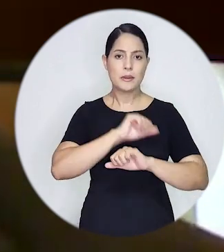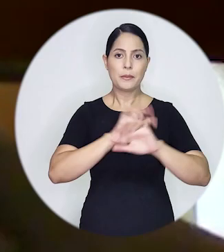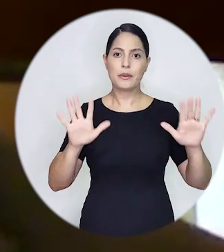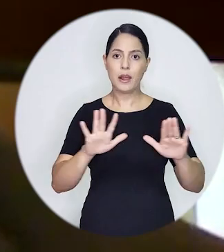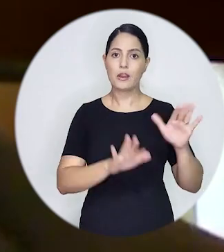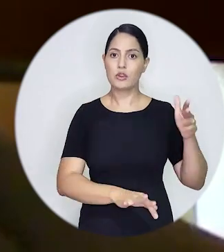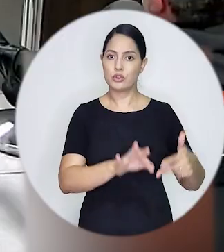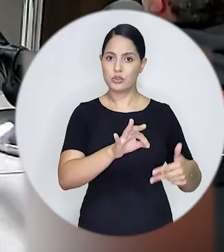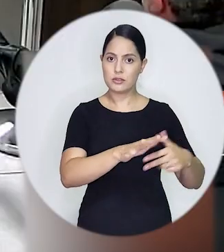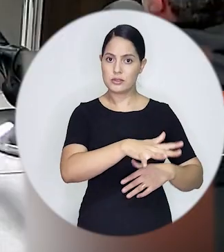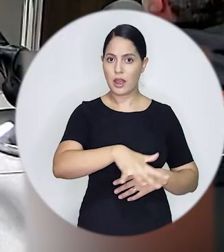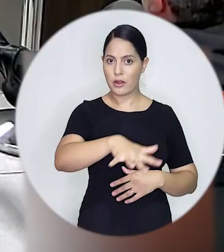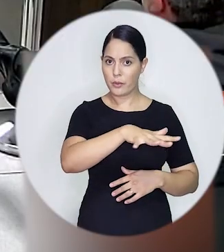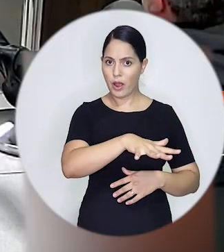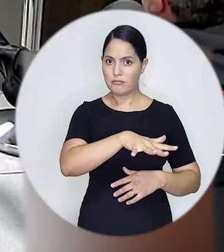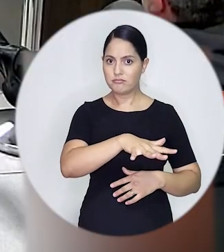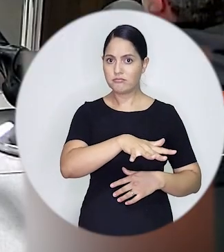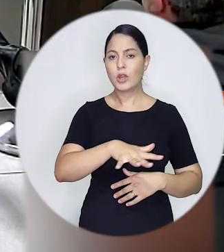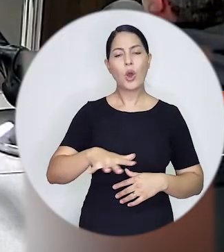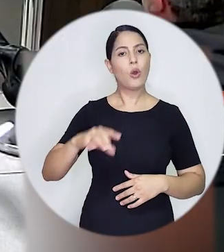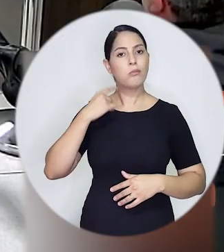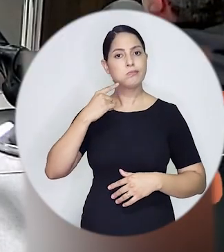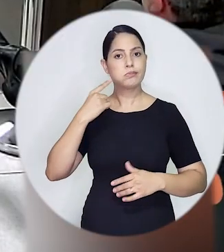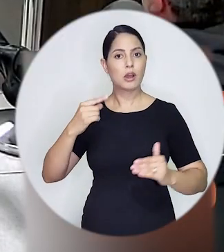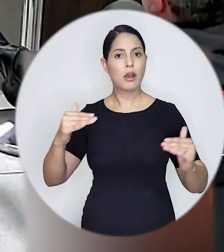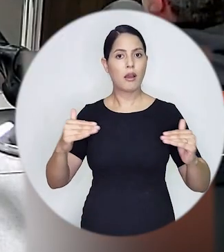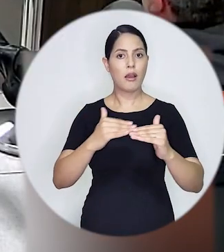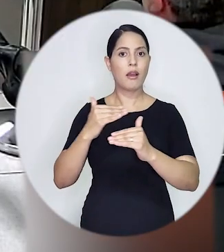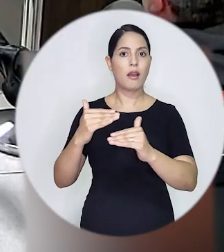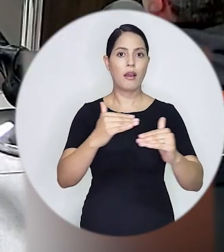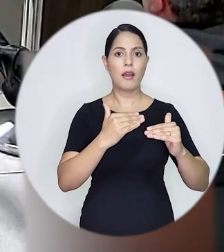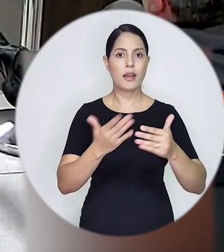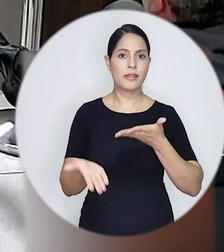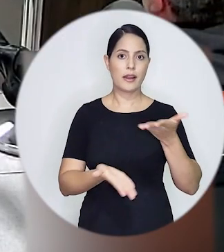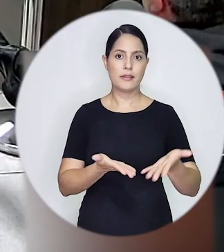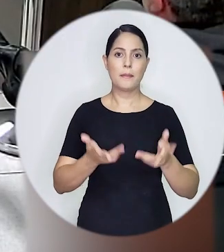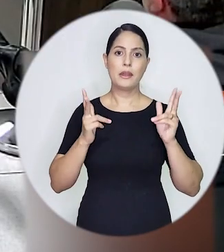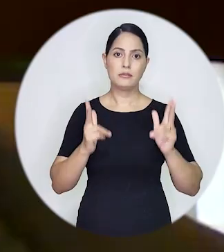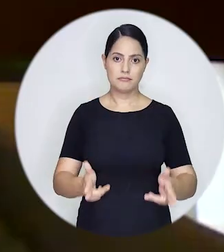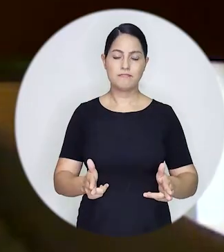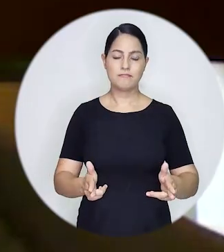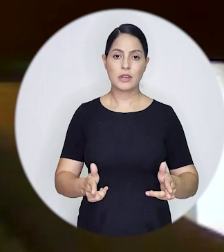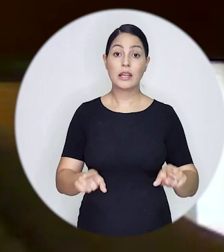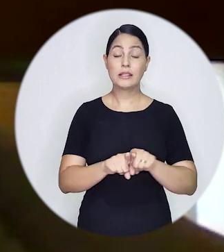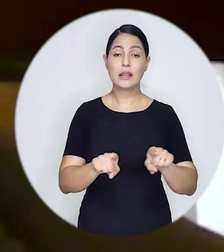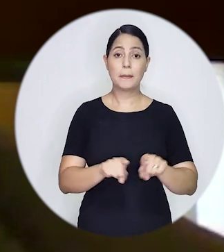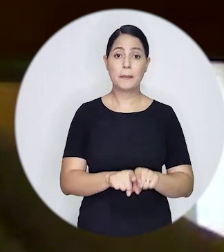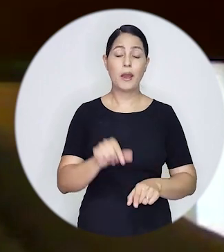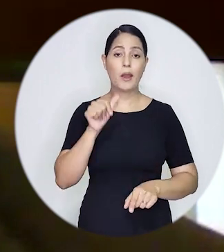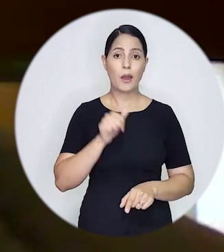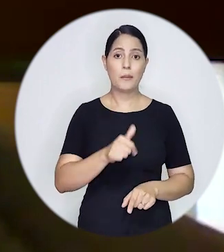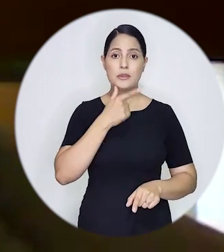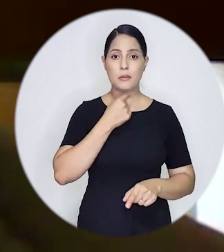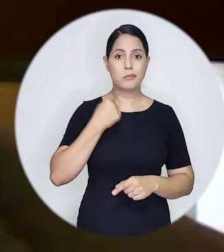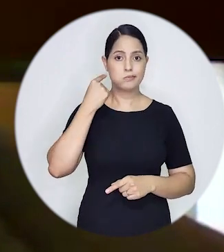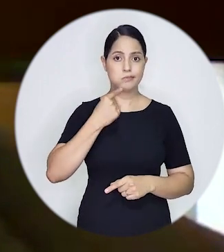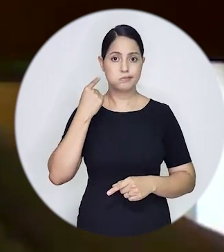Nacional do Ministério Público. Muitos dos casos que aportam até o CNMP hoje em dia são casos